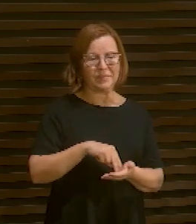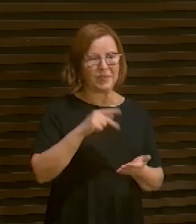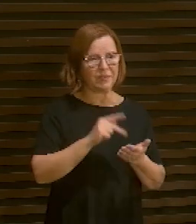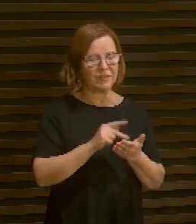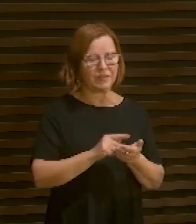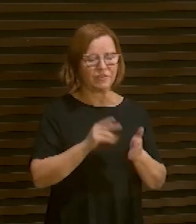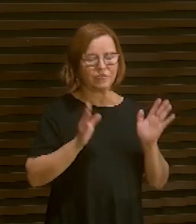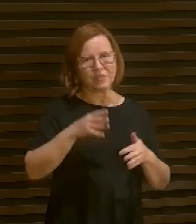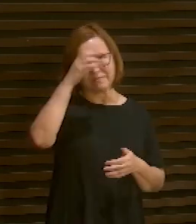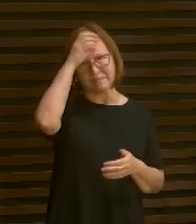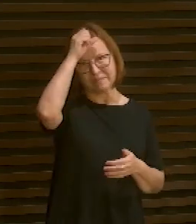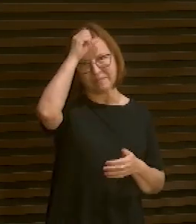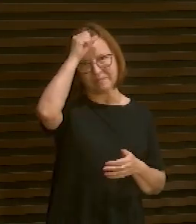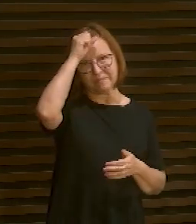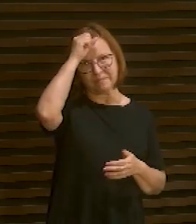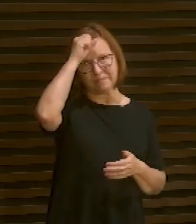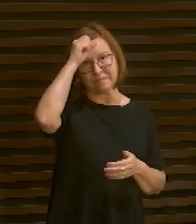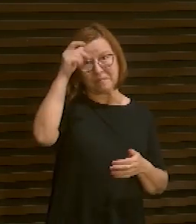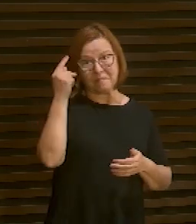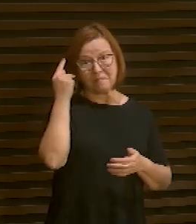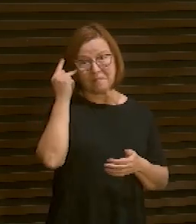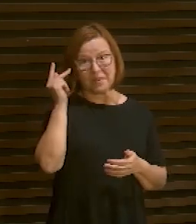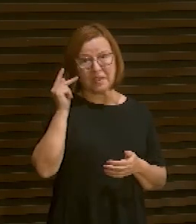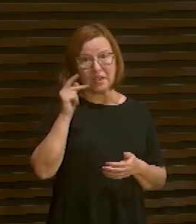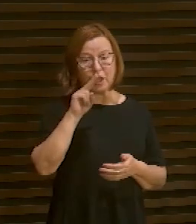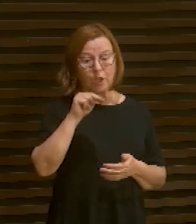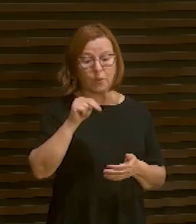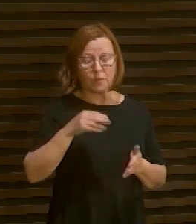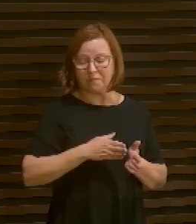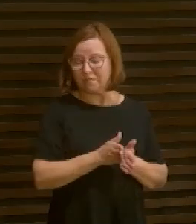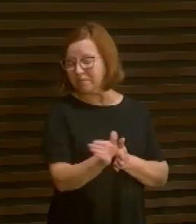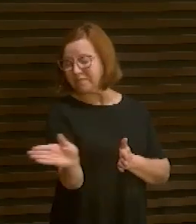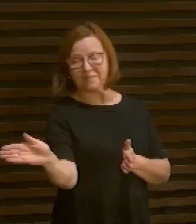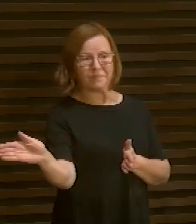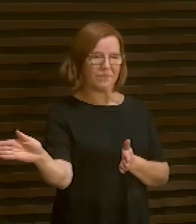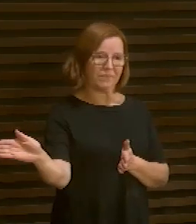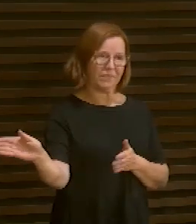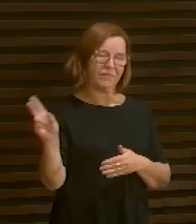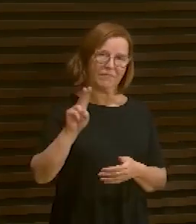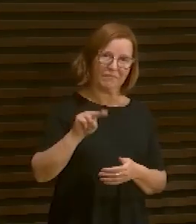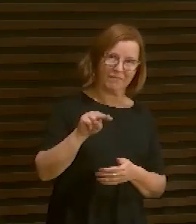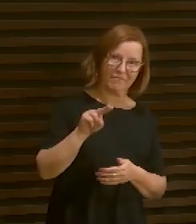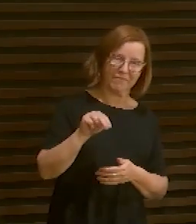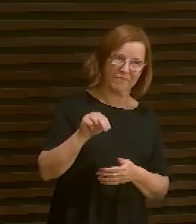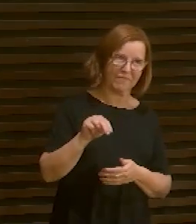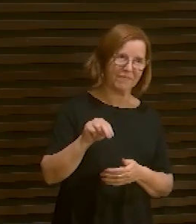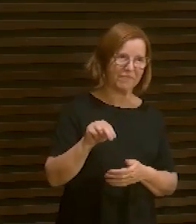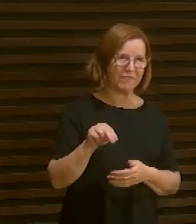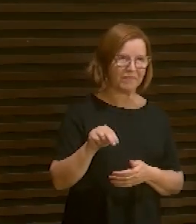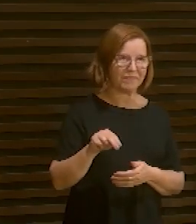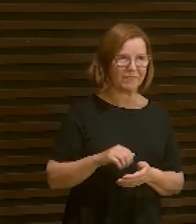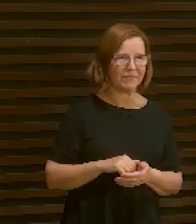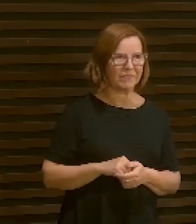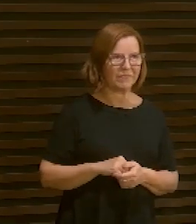às verdades ouvidas, para que dela jamais nos